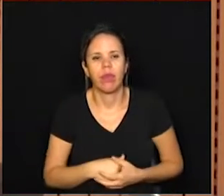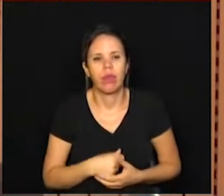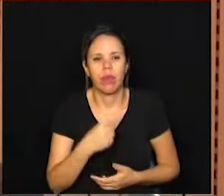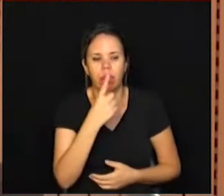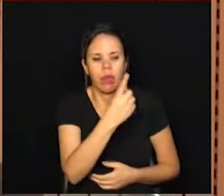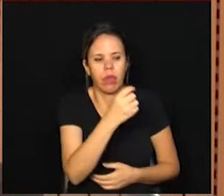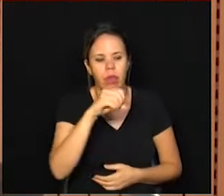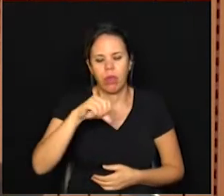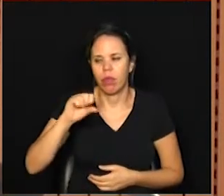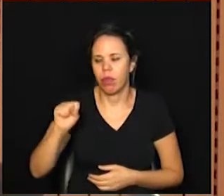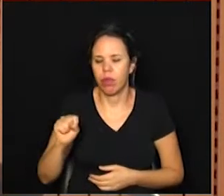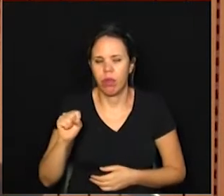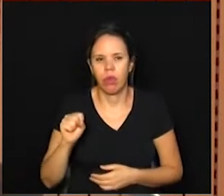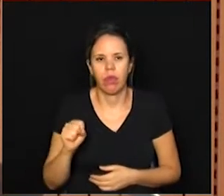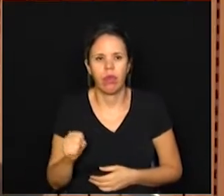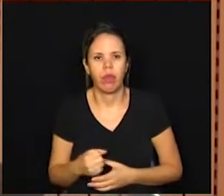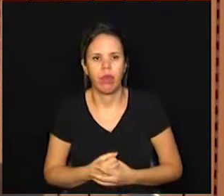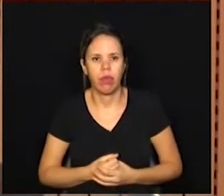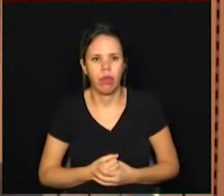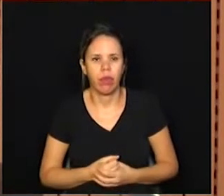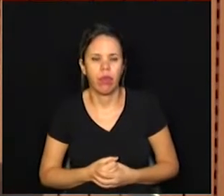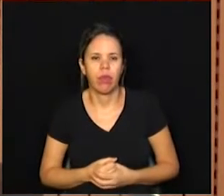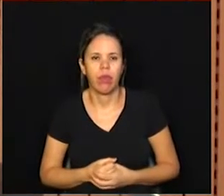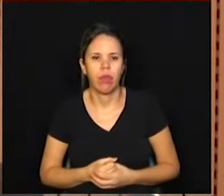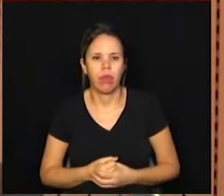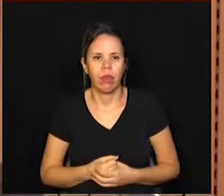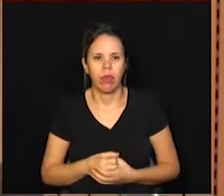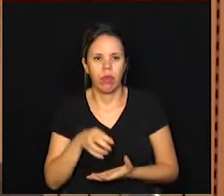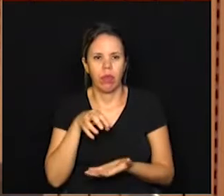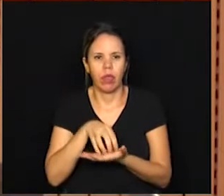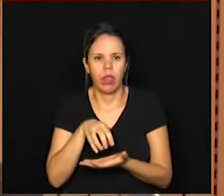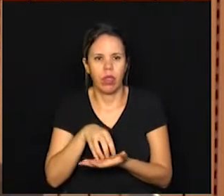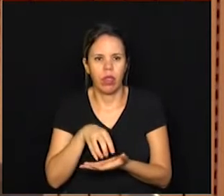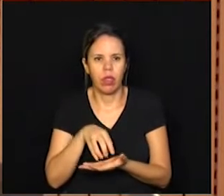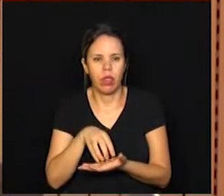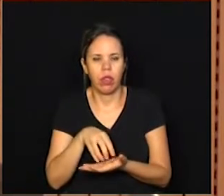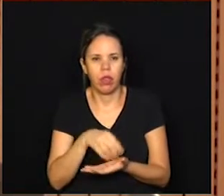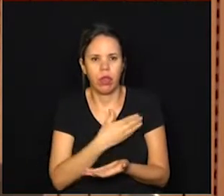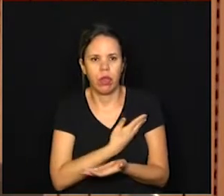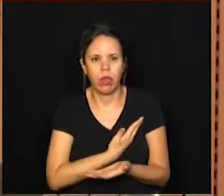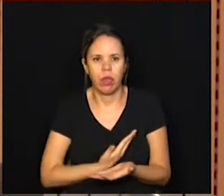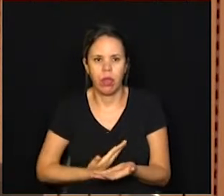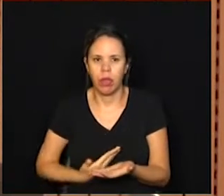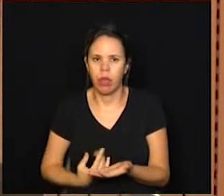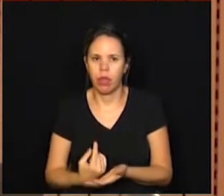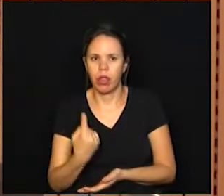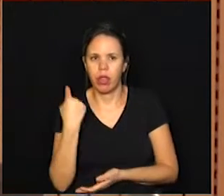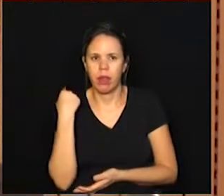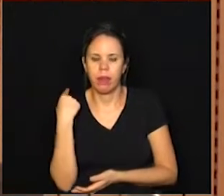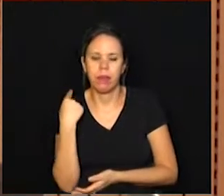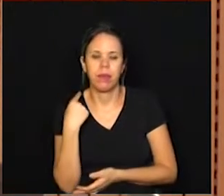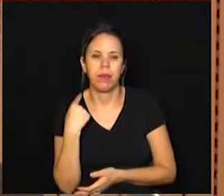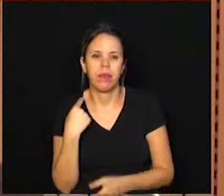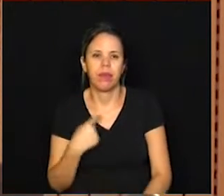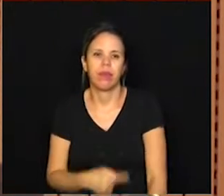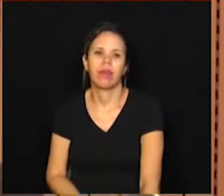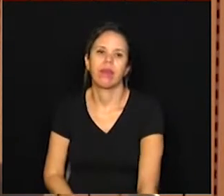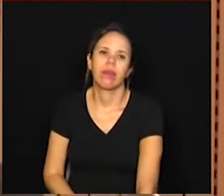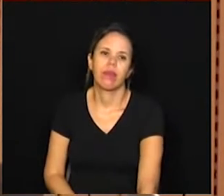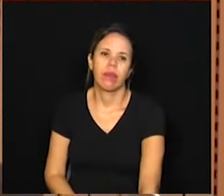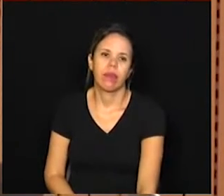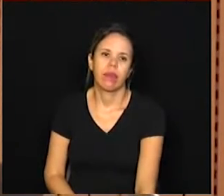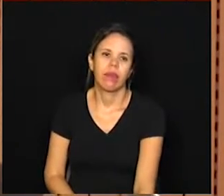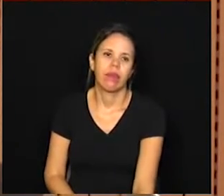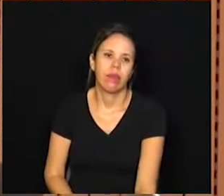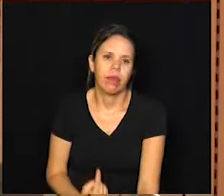1998, promovidos pelo centro do poder do governo da época. Ou seja, por aí